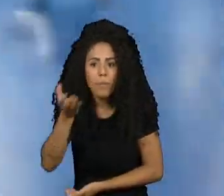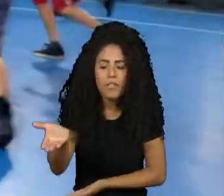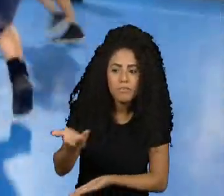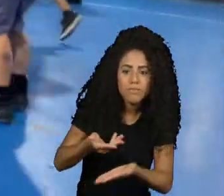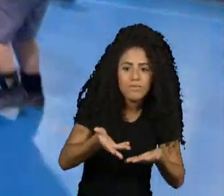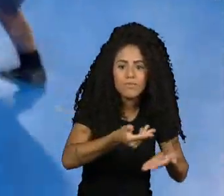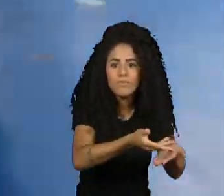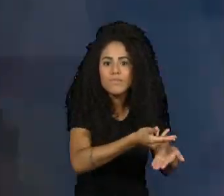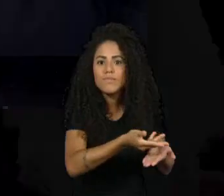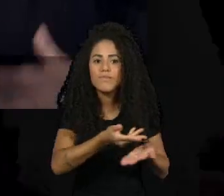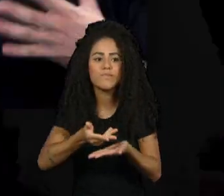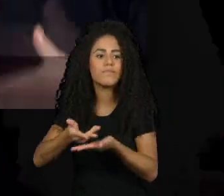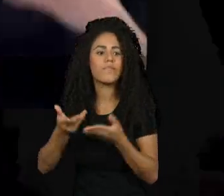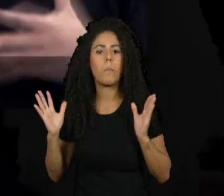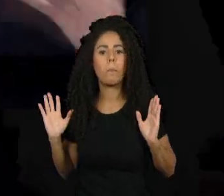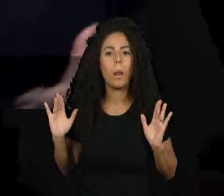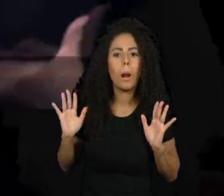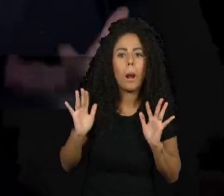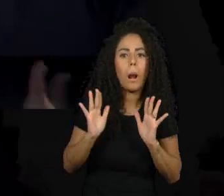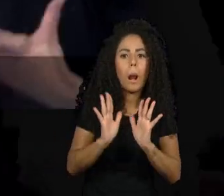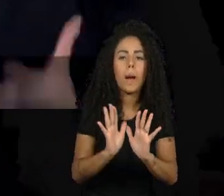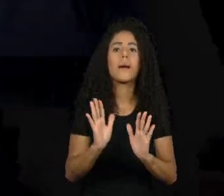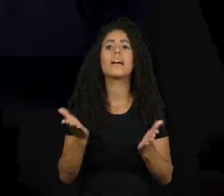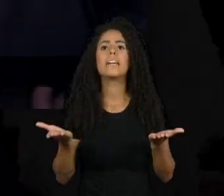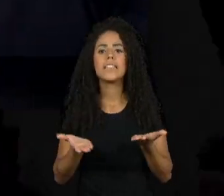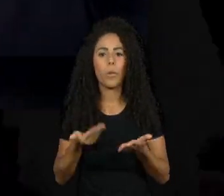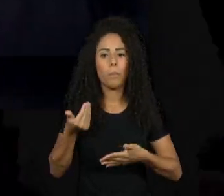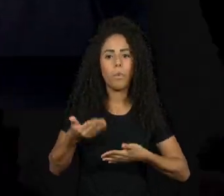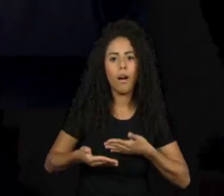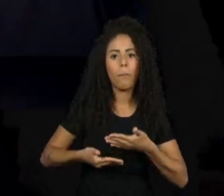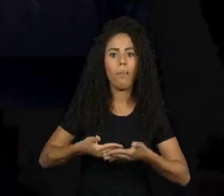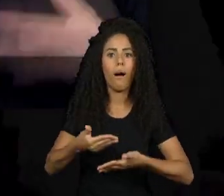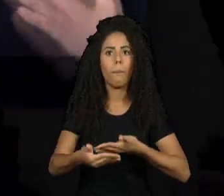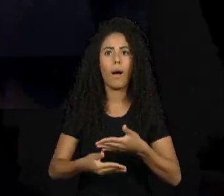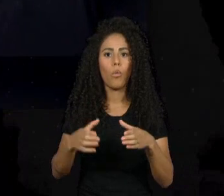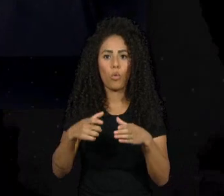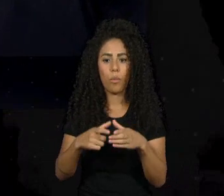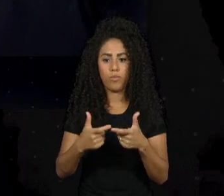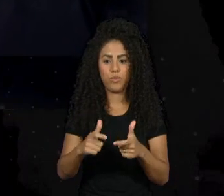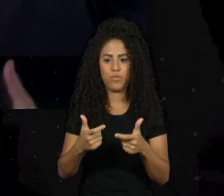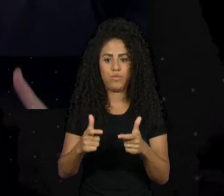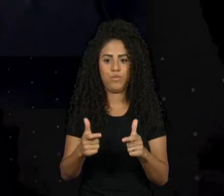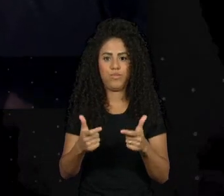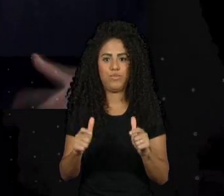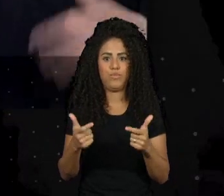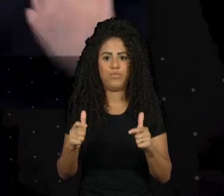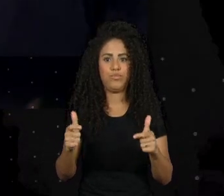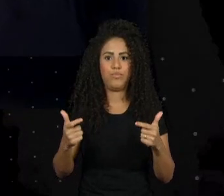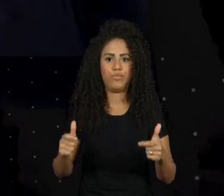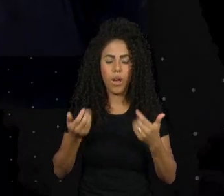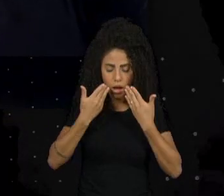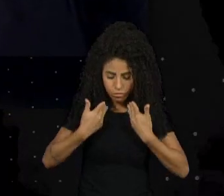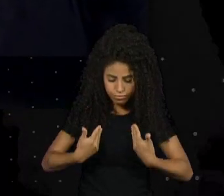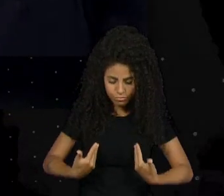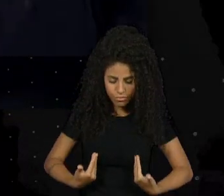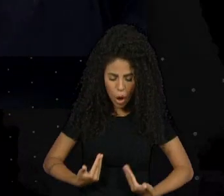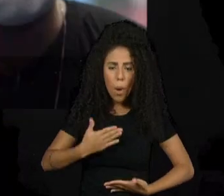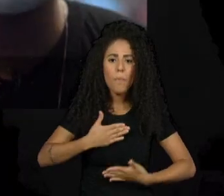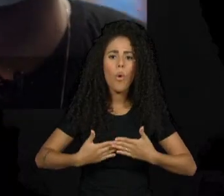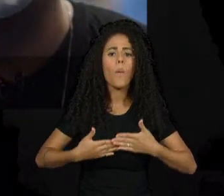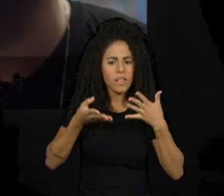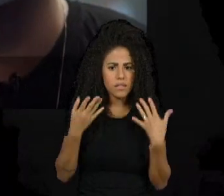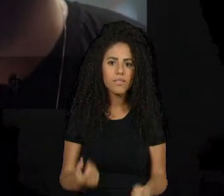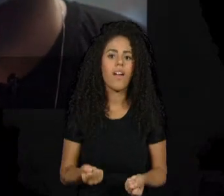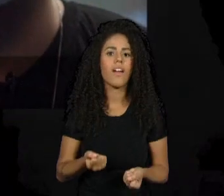se sintam mais acolhidas. E coisas muito interessantes começam a nascer, né? A aceitação do nosso próprio corpo, a vontade de jogar futebol de novo.